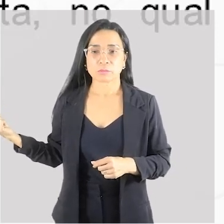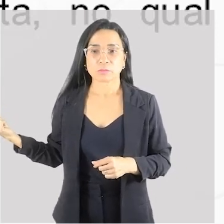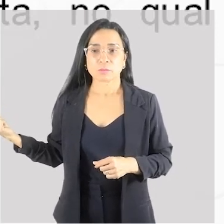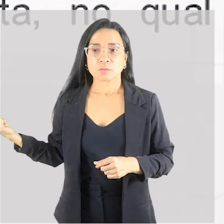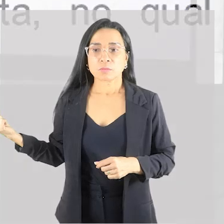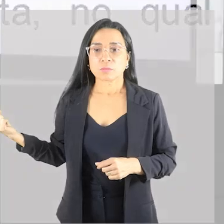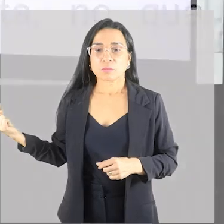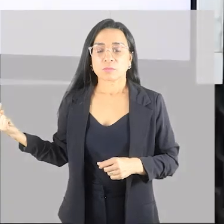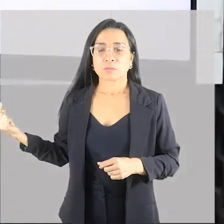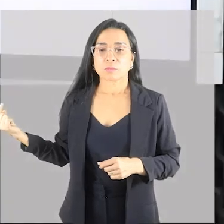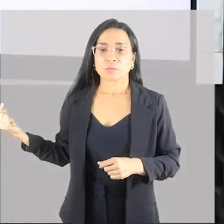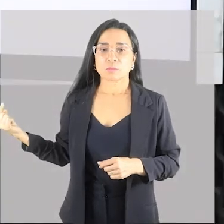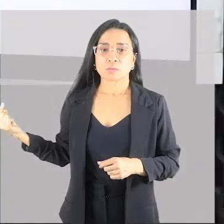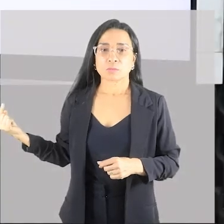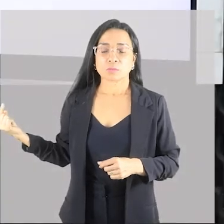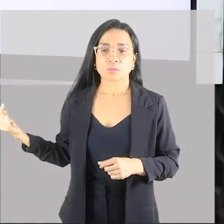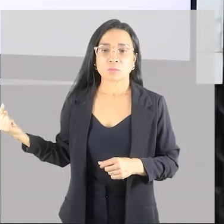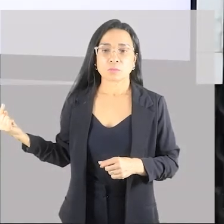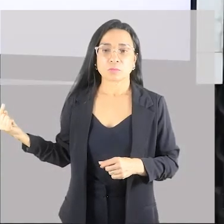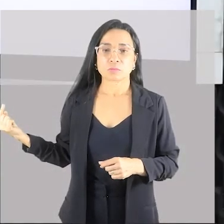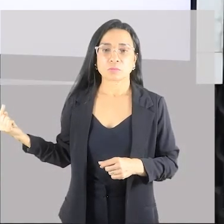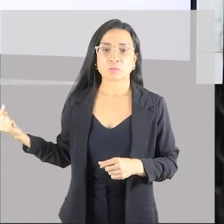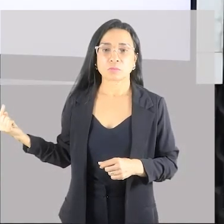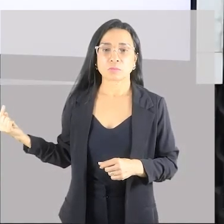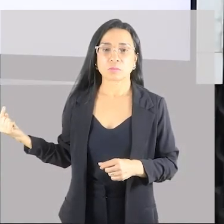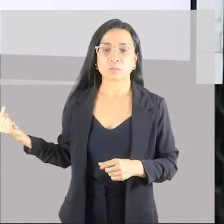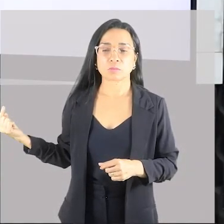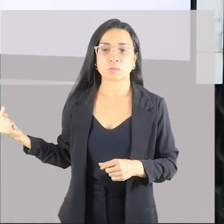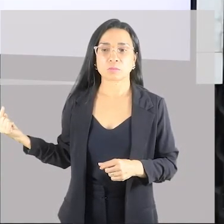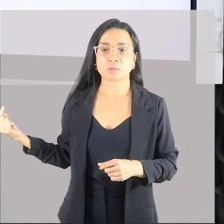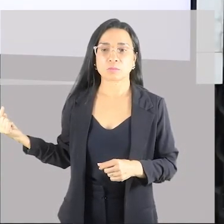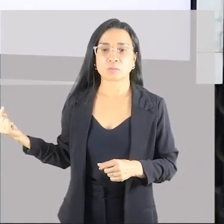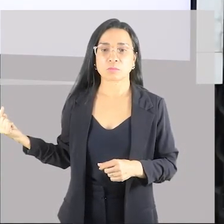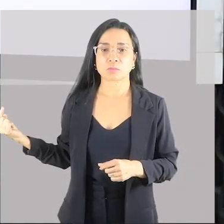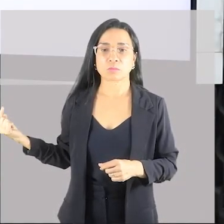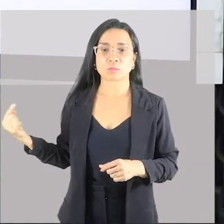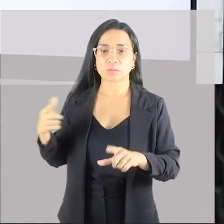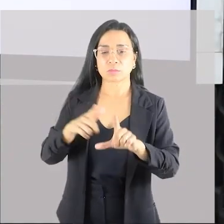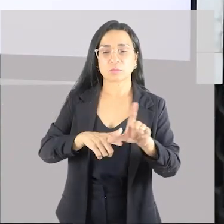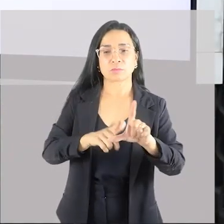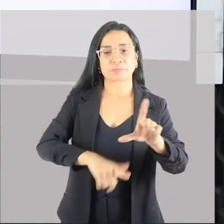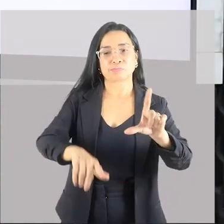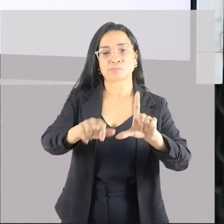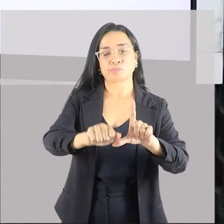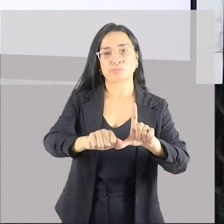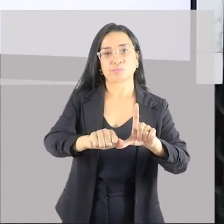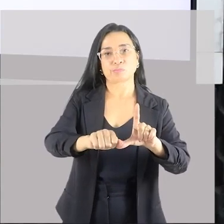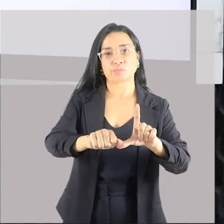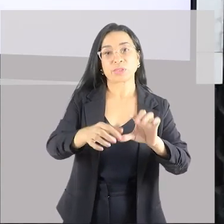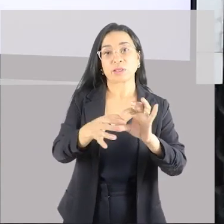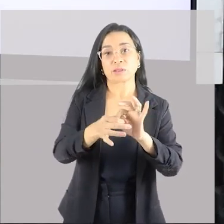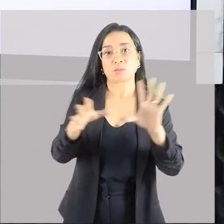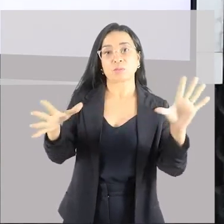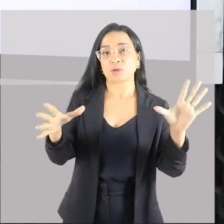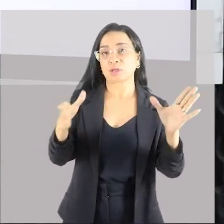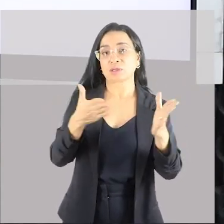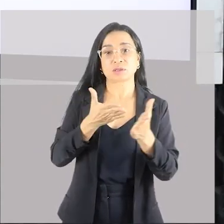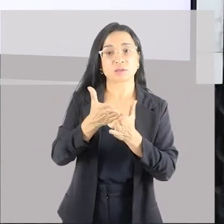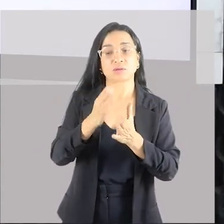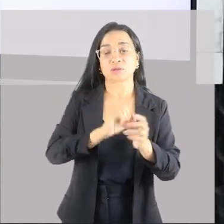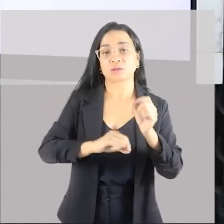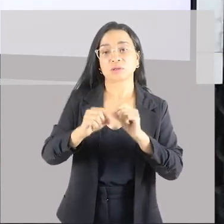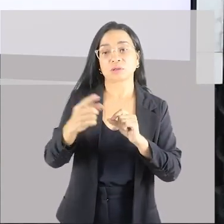representada, preconiza como regime político o quê? Um sistema misto de democracia? Misto não, disso aqui, uma democracia direta, vem do povo, tem que ser